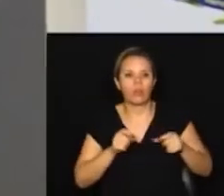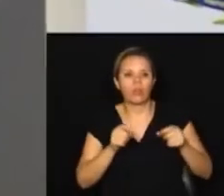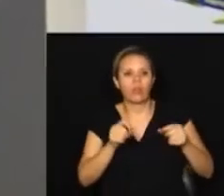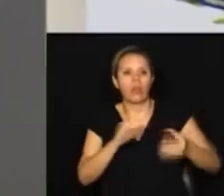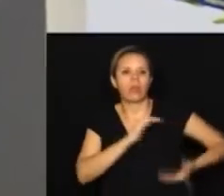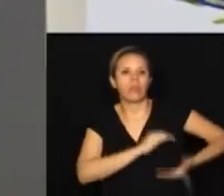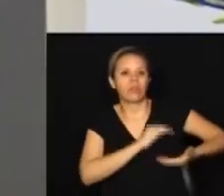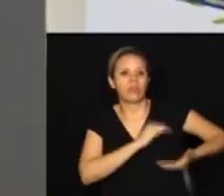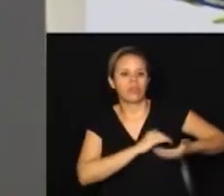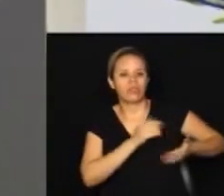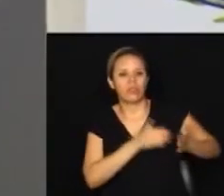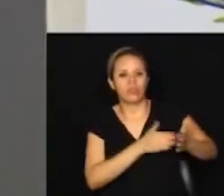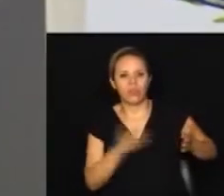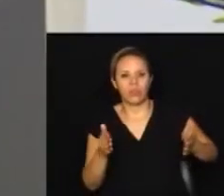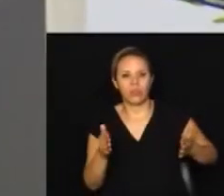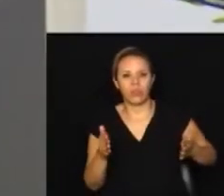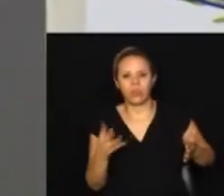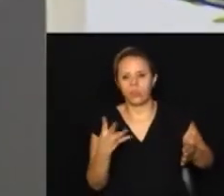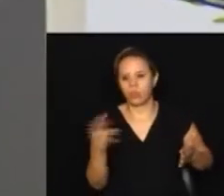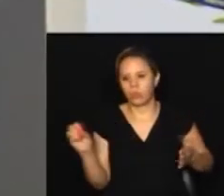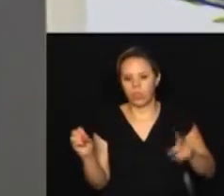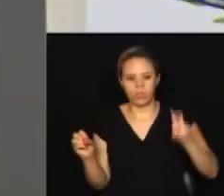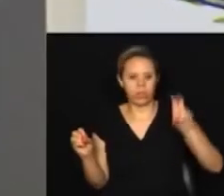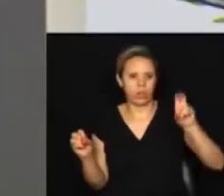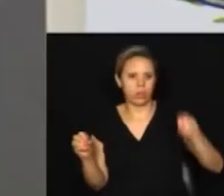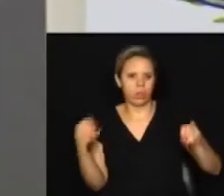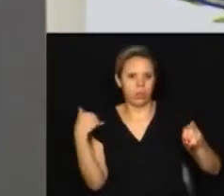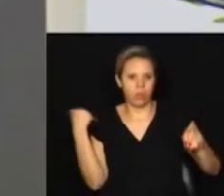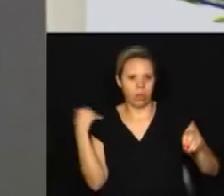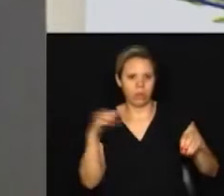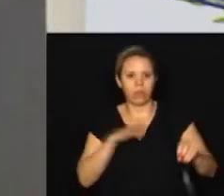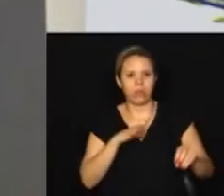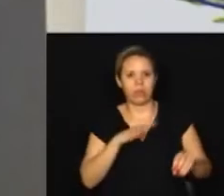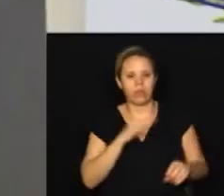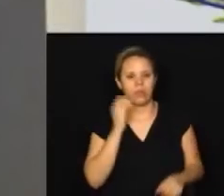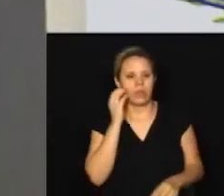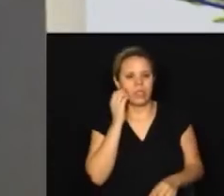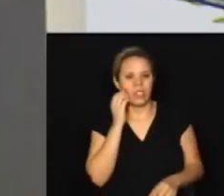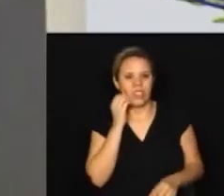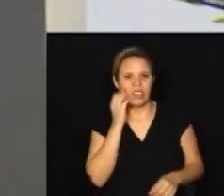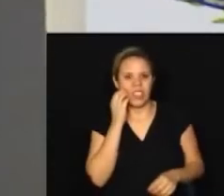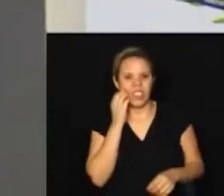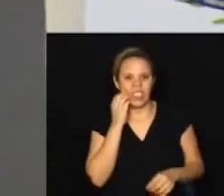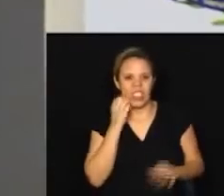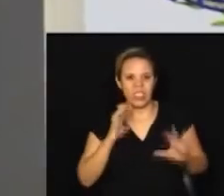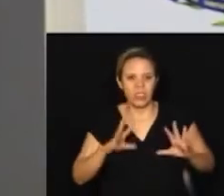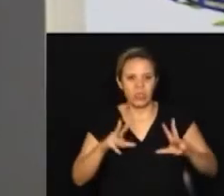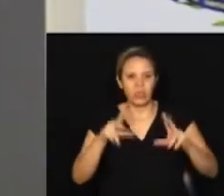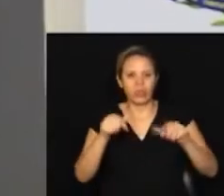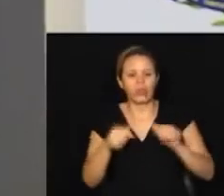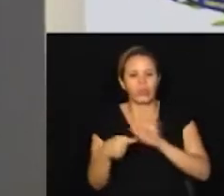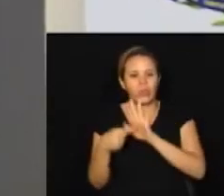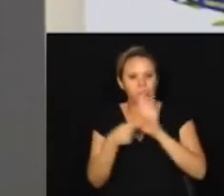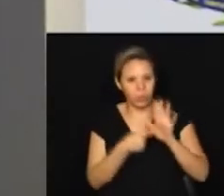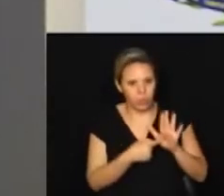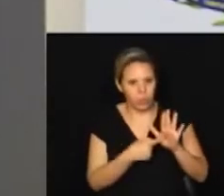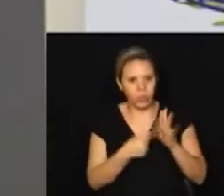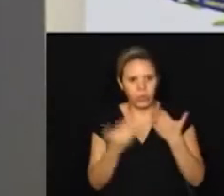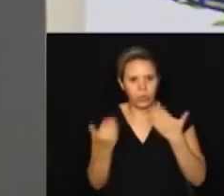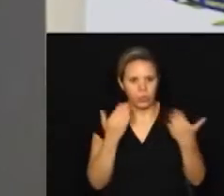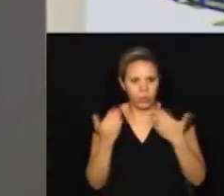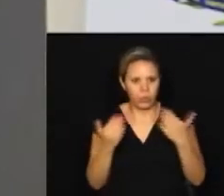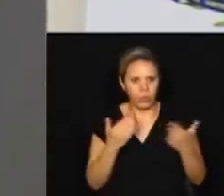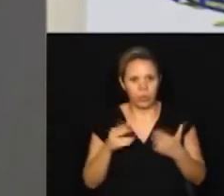vimos é que essa faixa etária de 40 a 50 anos na nossa cidade, todos os indicadores são semelhantes